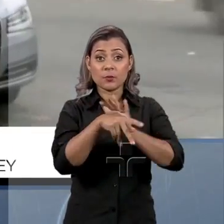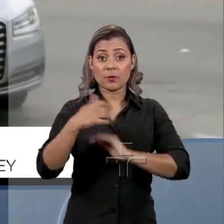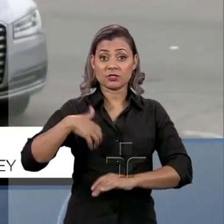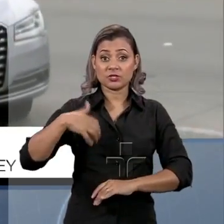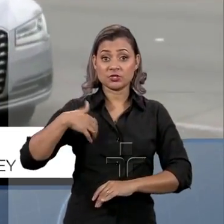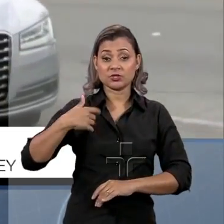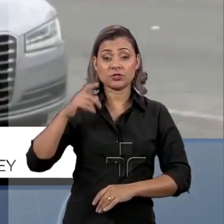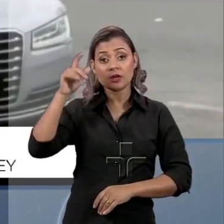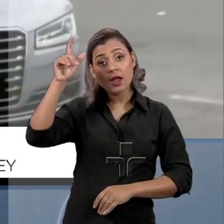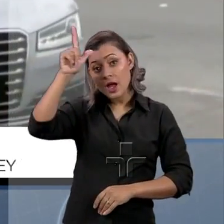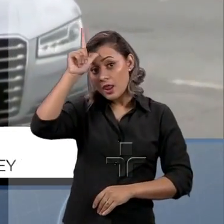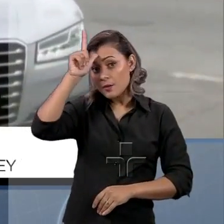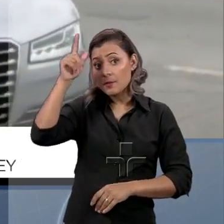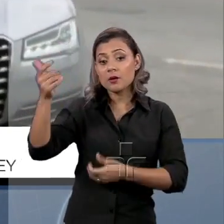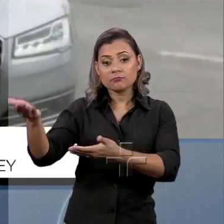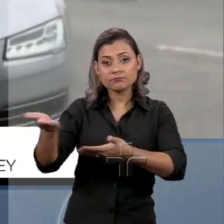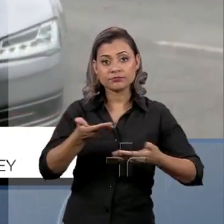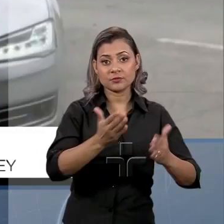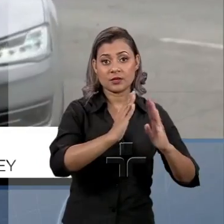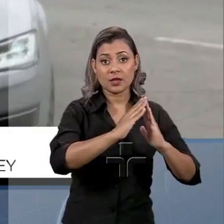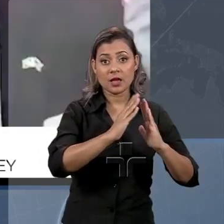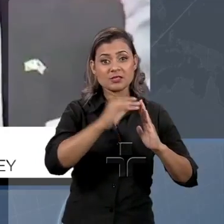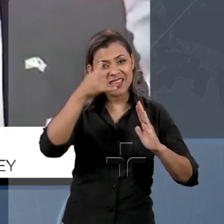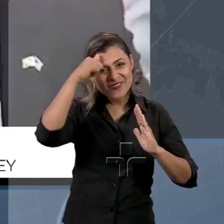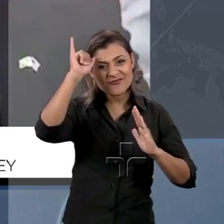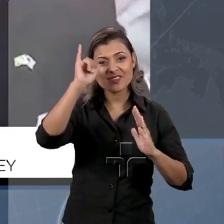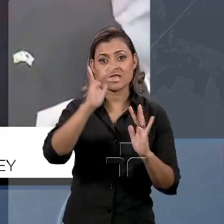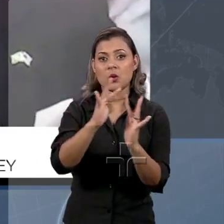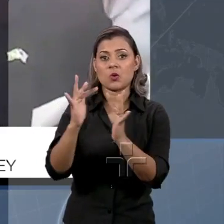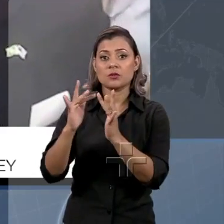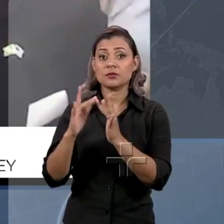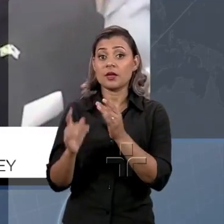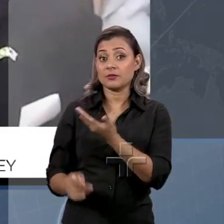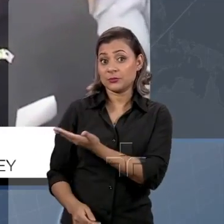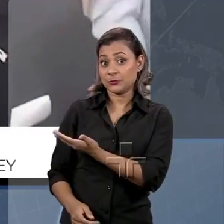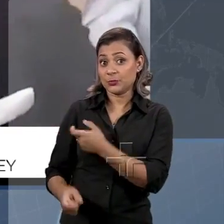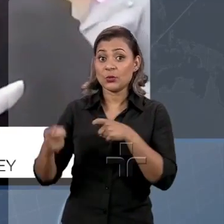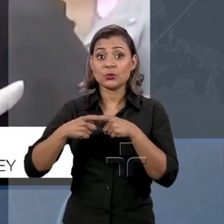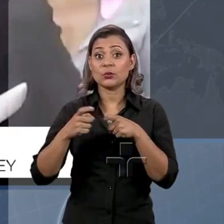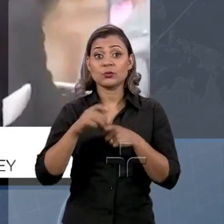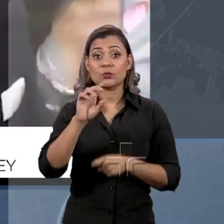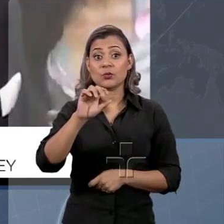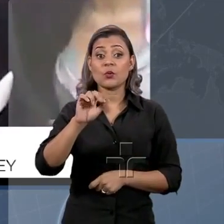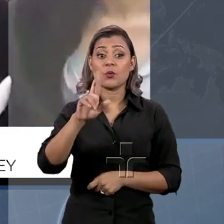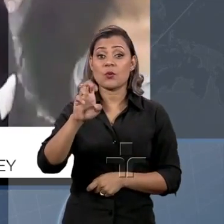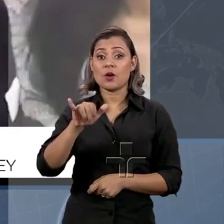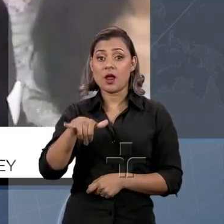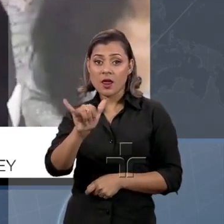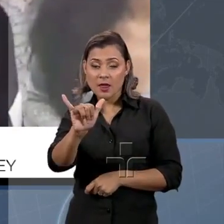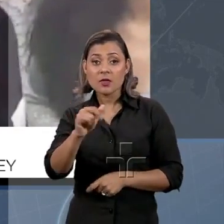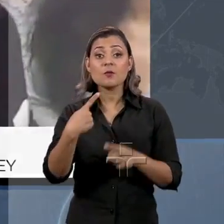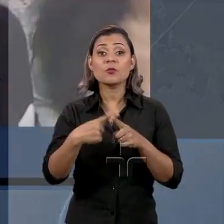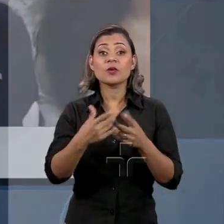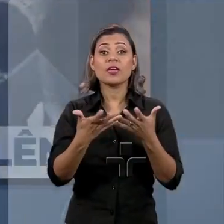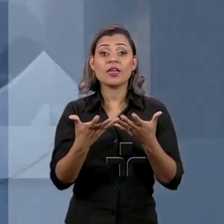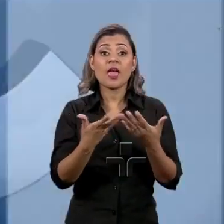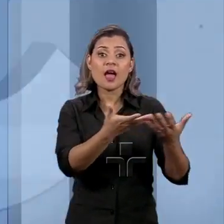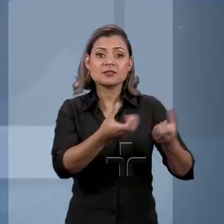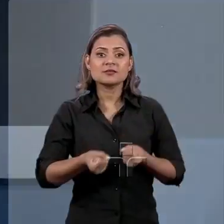Argentina e da Alemanha em casa e evita contato com o Dr. Ray, que se ofereceu para ser ministro da